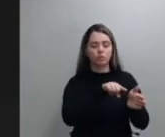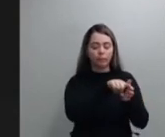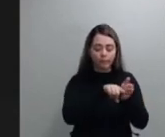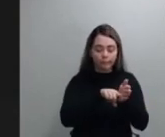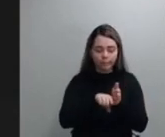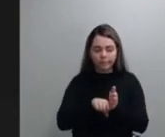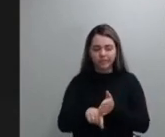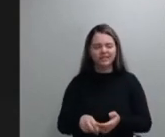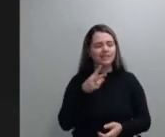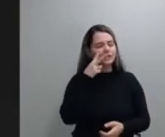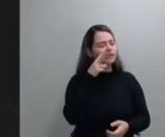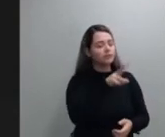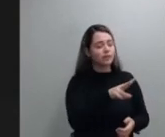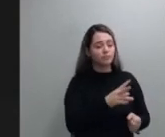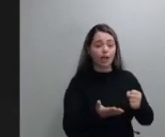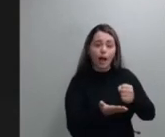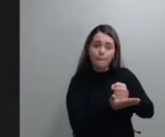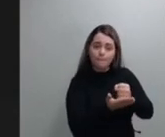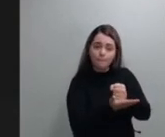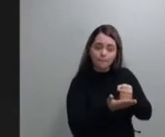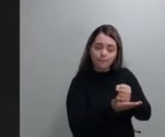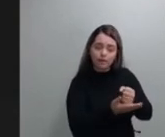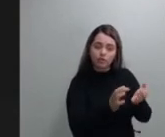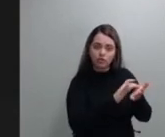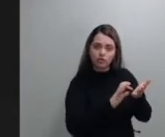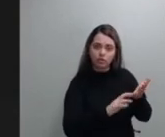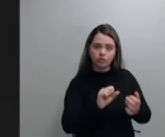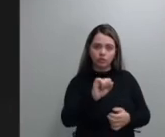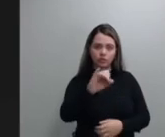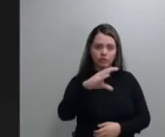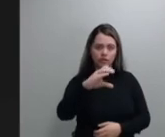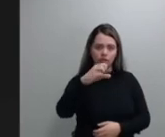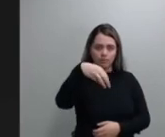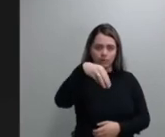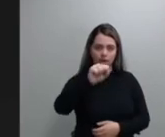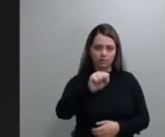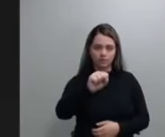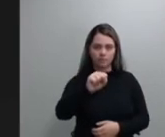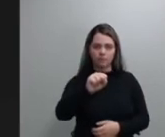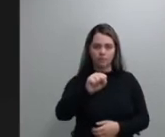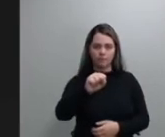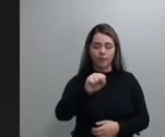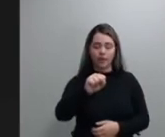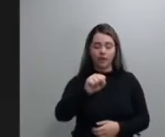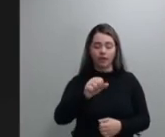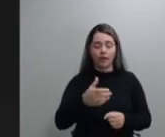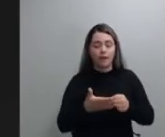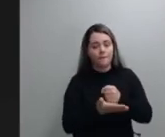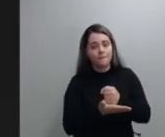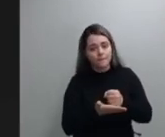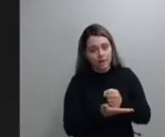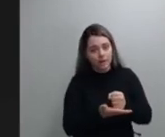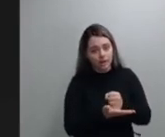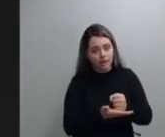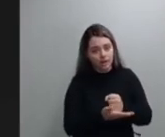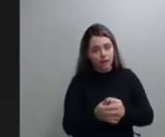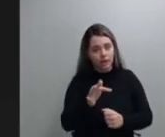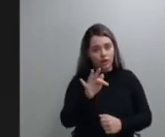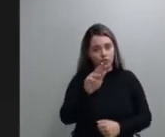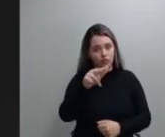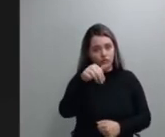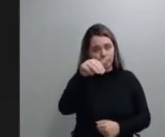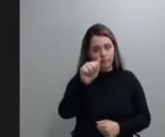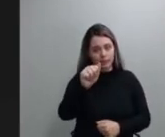ICMS é o preço rebaixado com a FUPA mas isso não foi julgado na origem